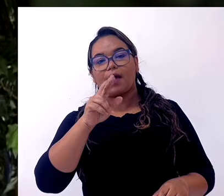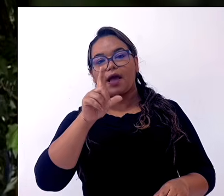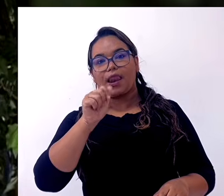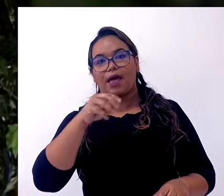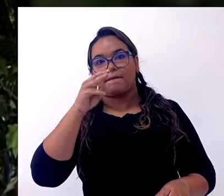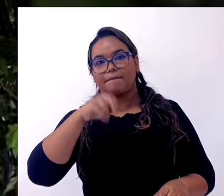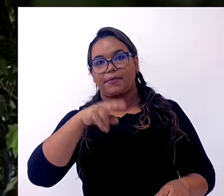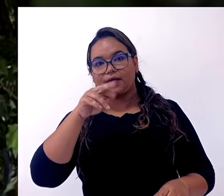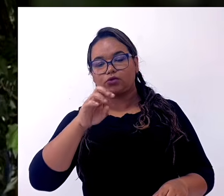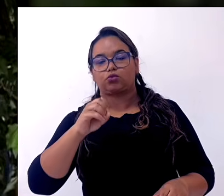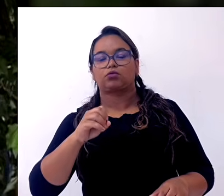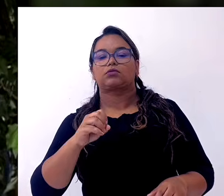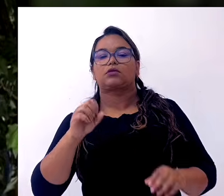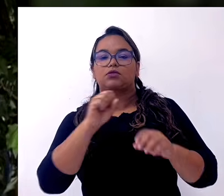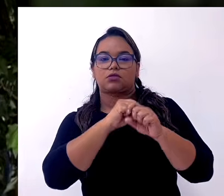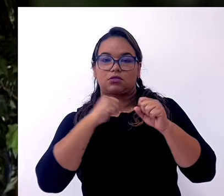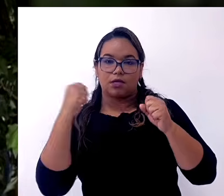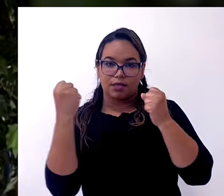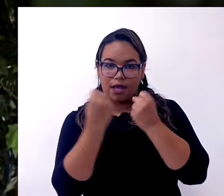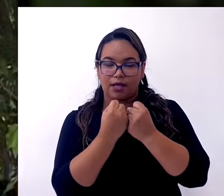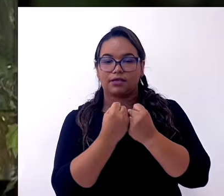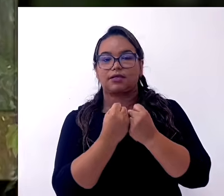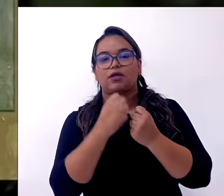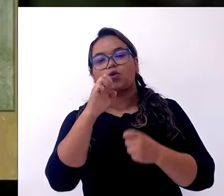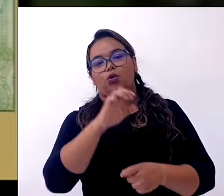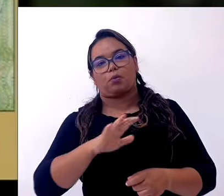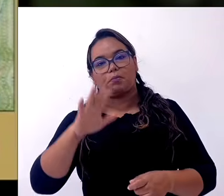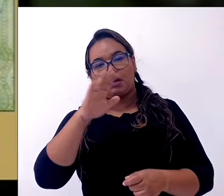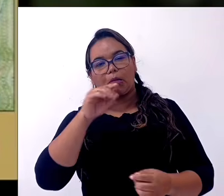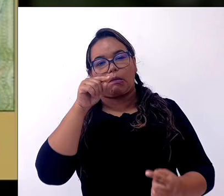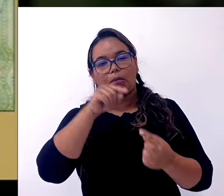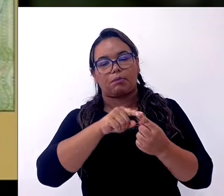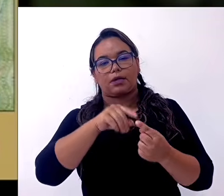para indicar que ela está em construção.